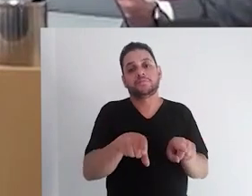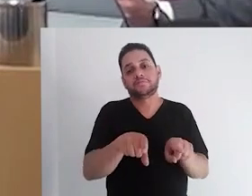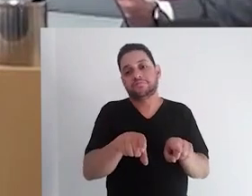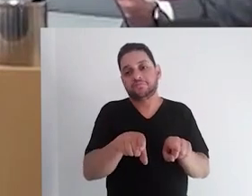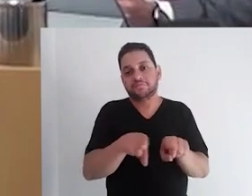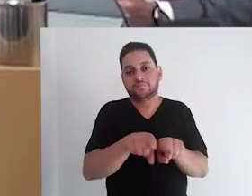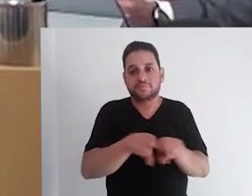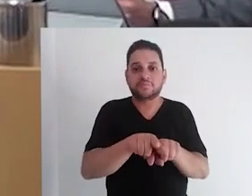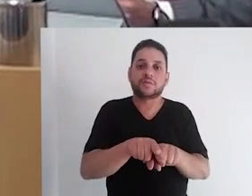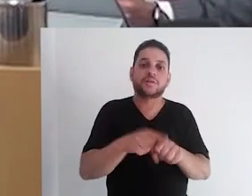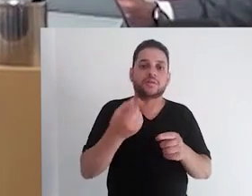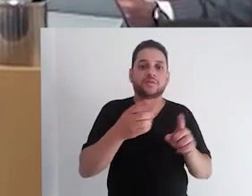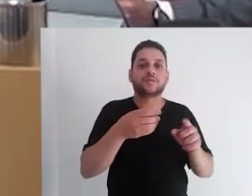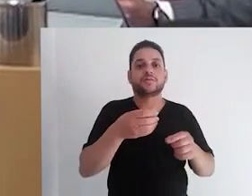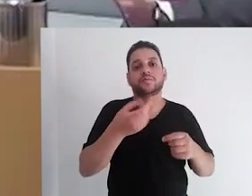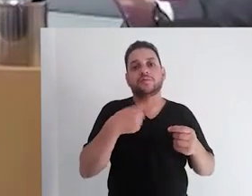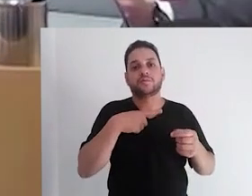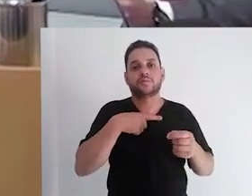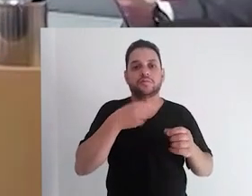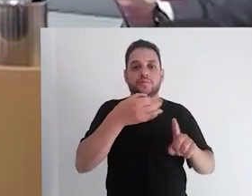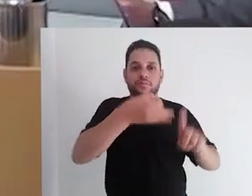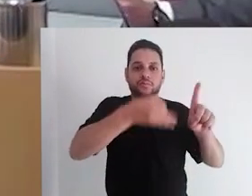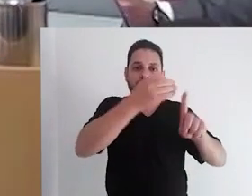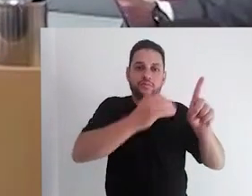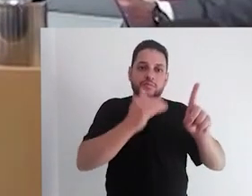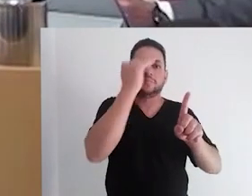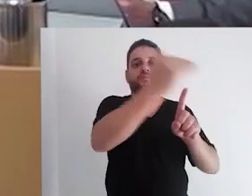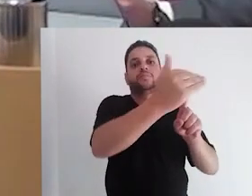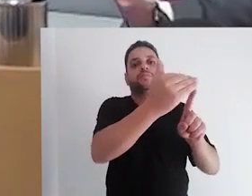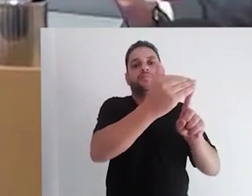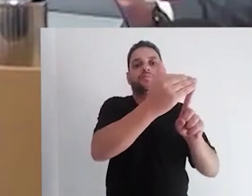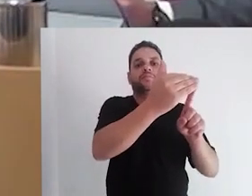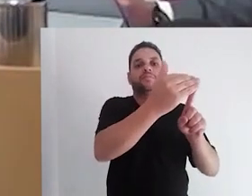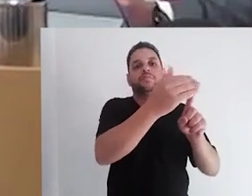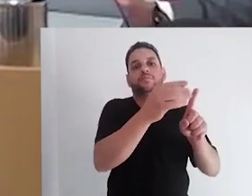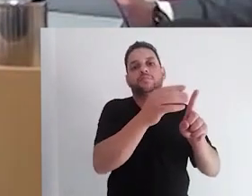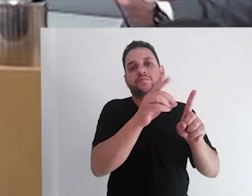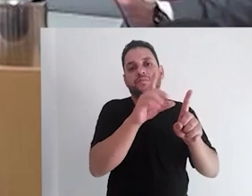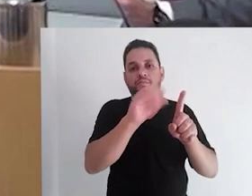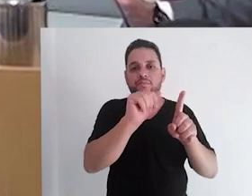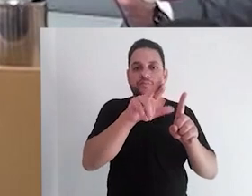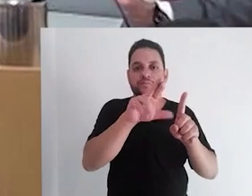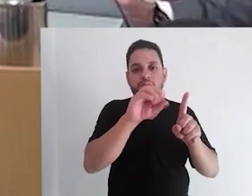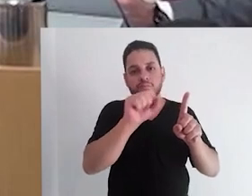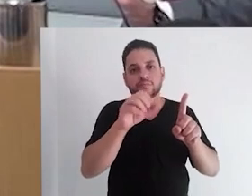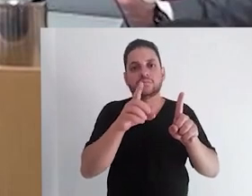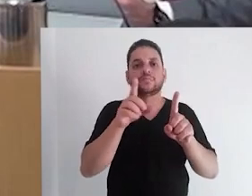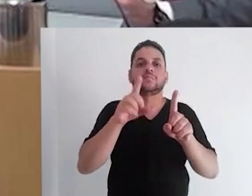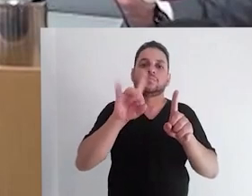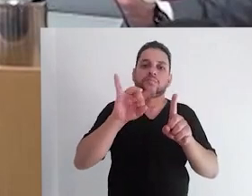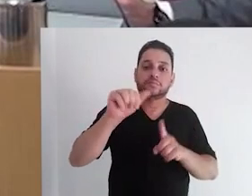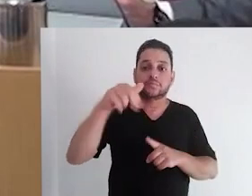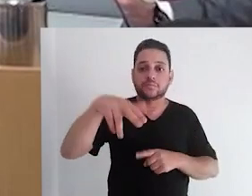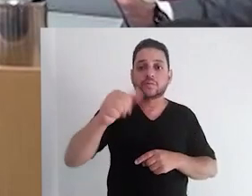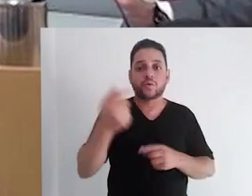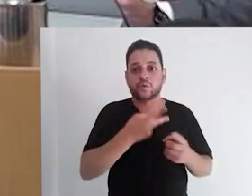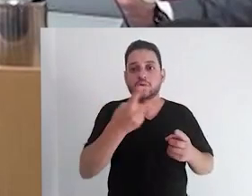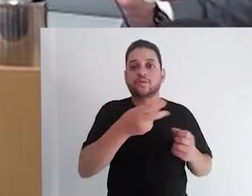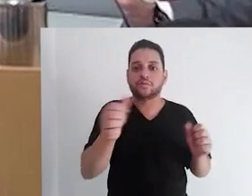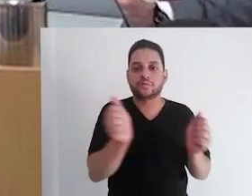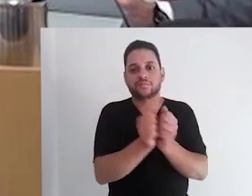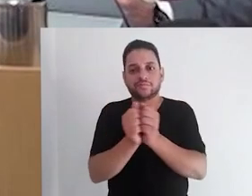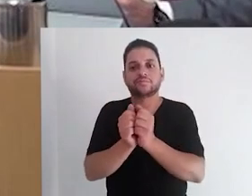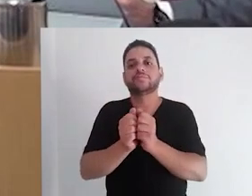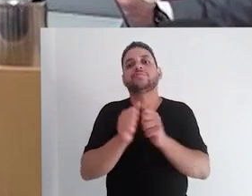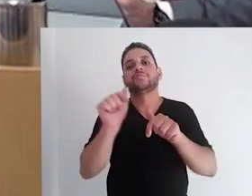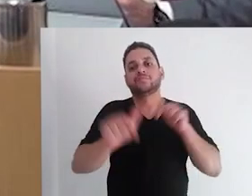ao desembargador federal Carlos Muta e a doutora Adriana Delboni, que são nossos grandes parceiros. Nós temos muito orgulho de trabalhar